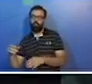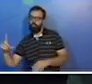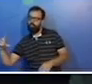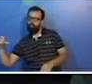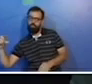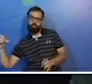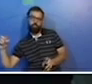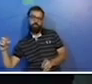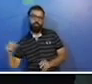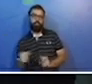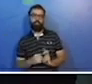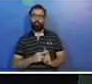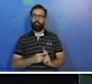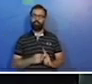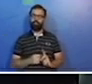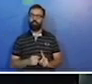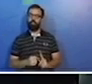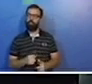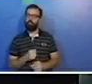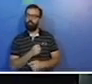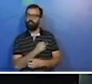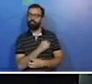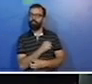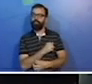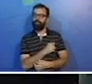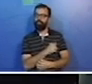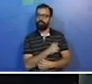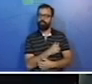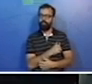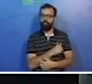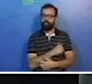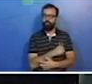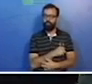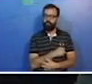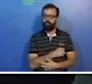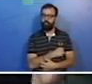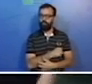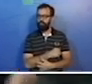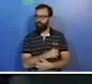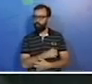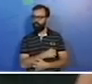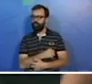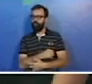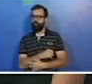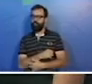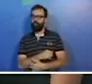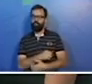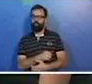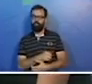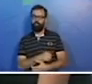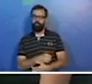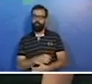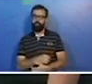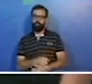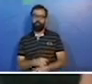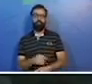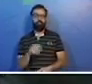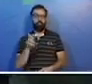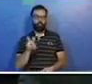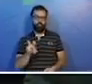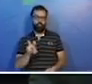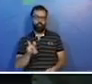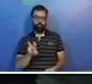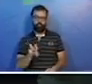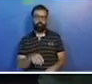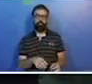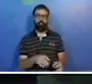herbívoros, consumidor secundário e consumidor terciário, que são os carnívoros. Cadeia alimentar 5,